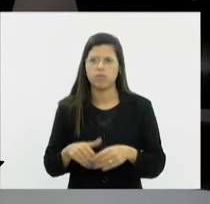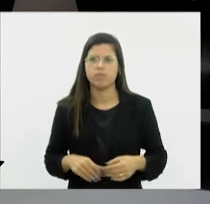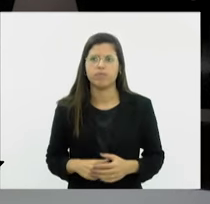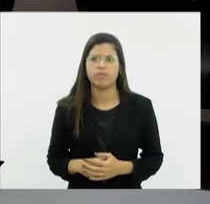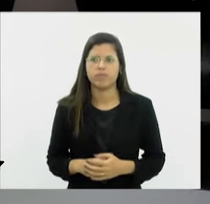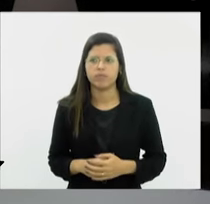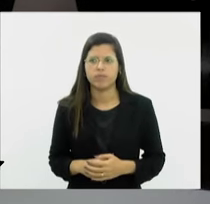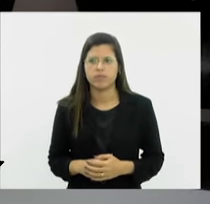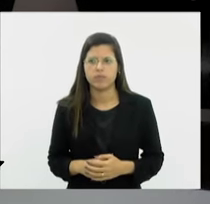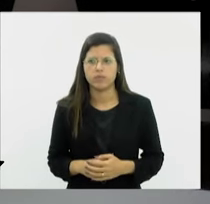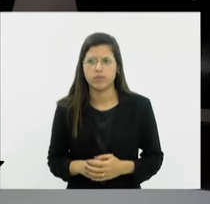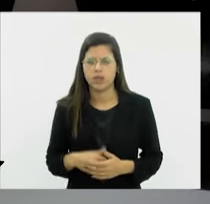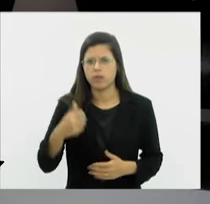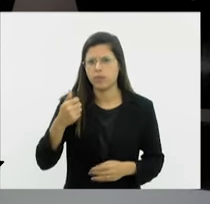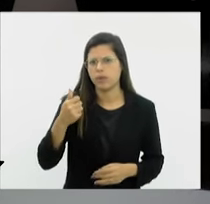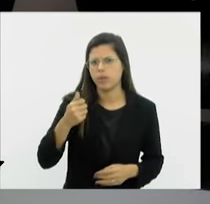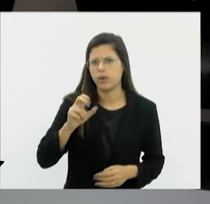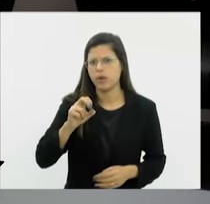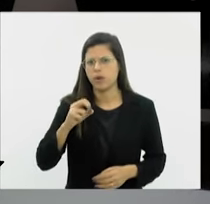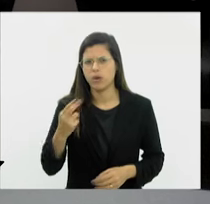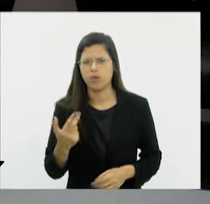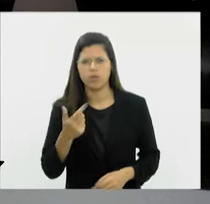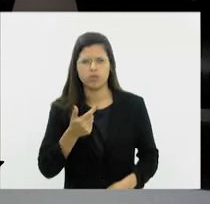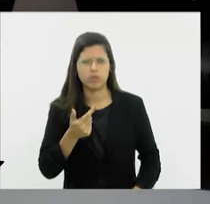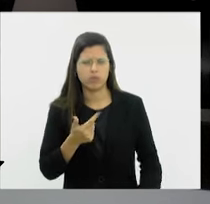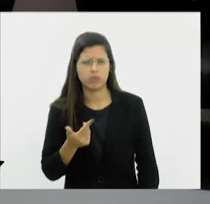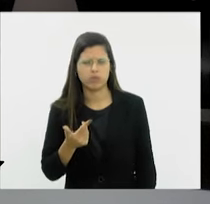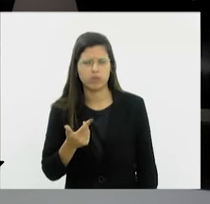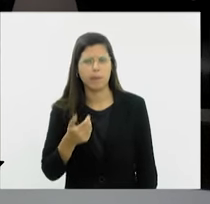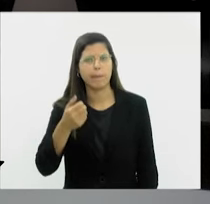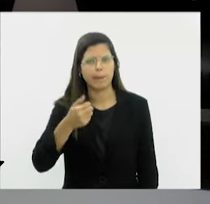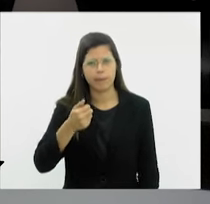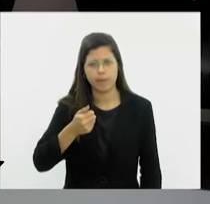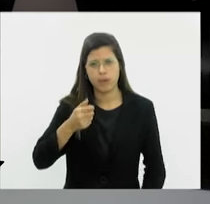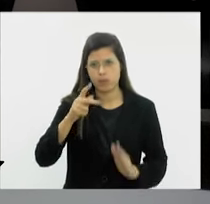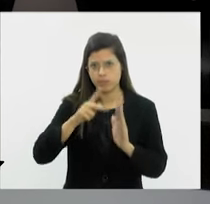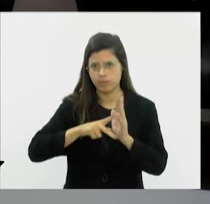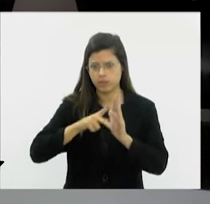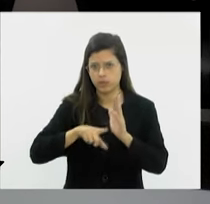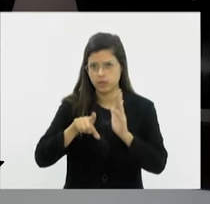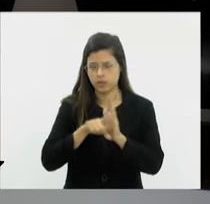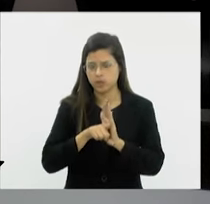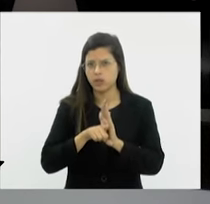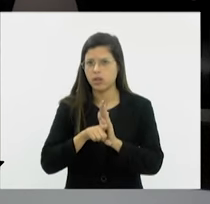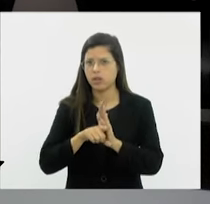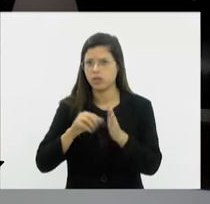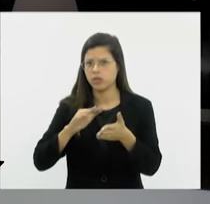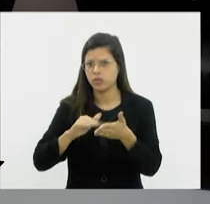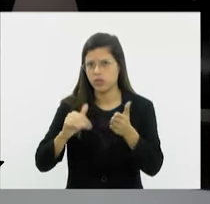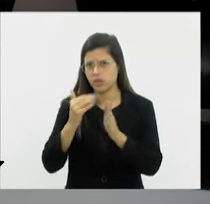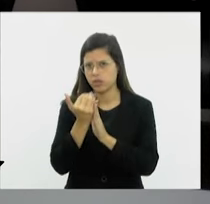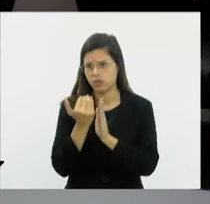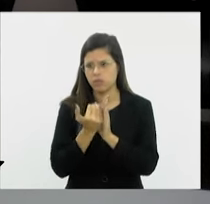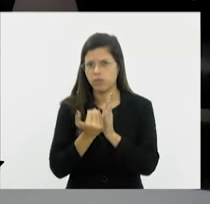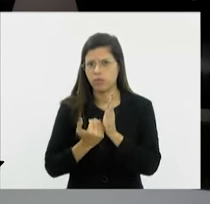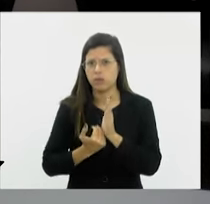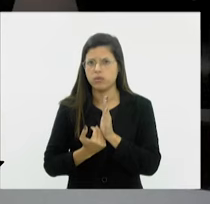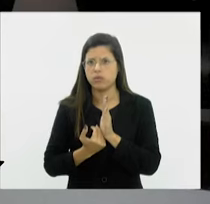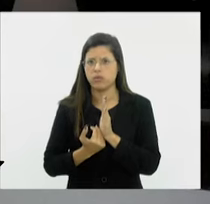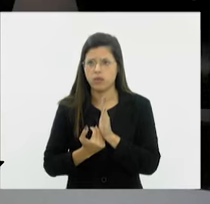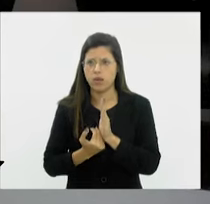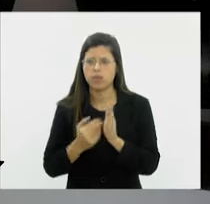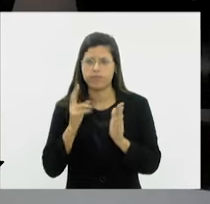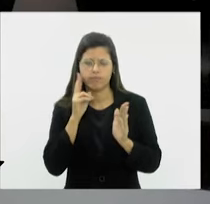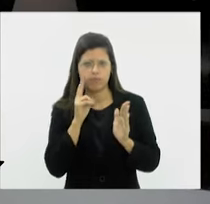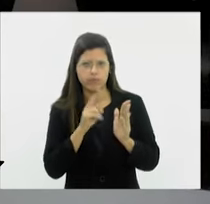ele estava em primeiro ou em segundo? Primeiro. Então, o projeto sairia de pauta para a gente apreciar a emenda. Isso. Então, mas foi